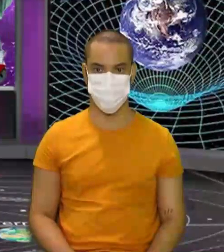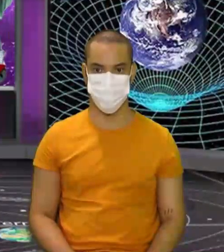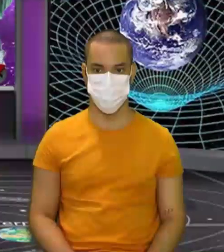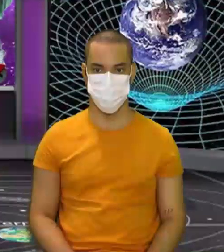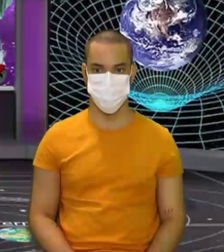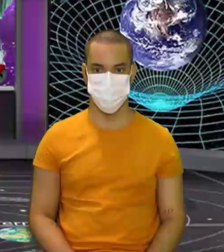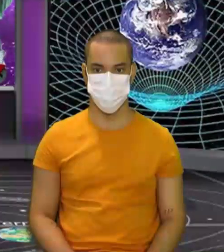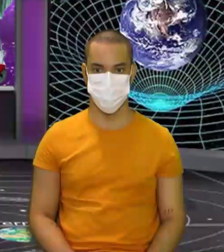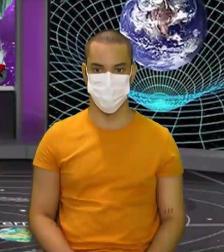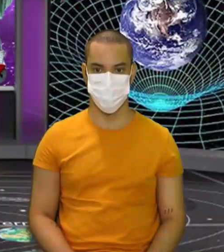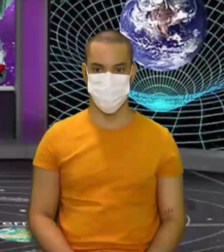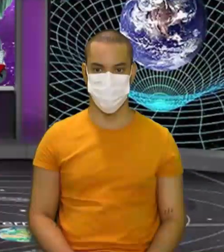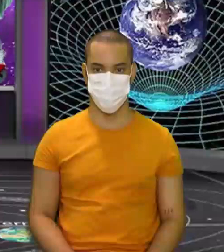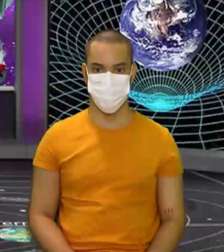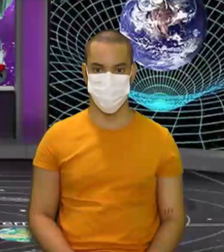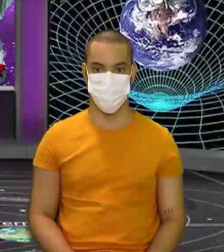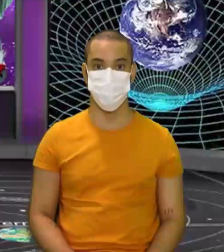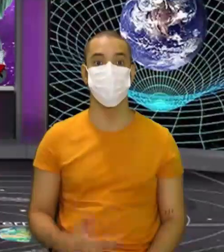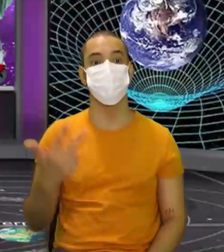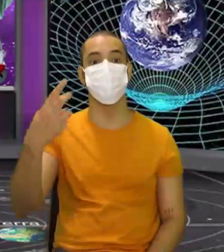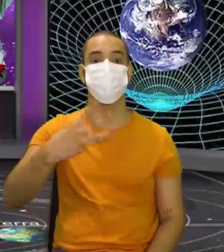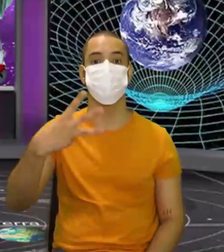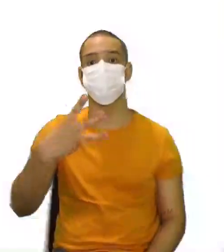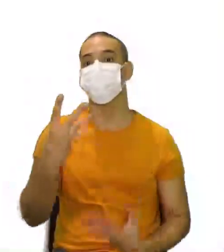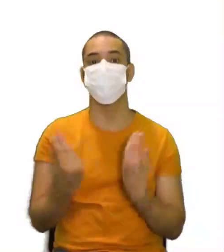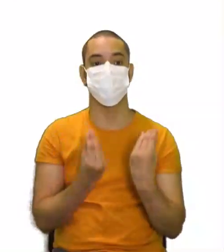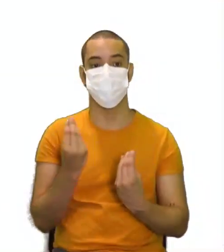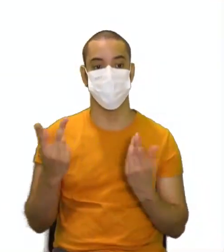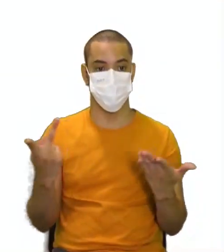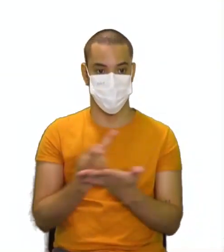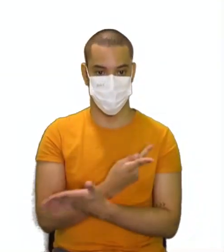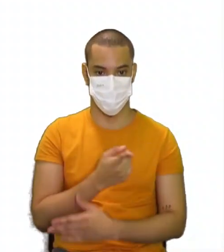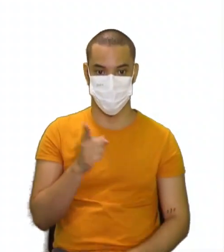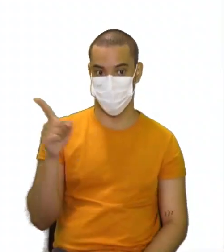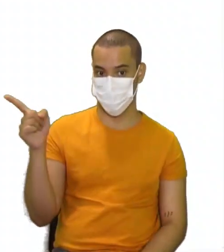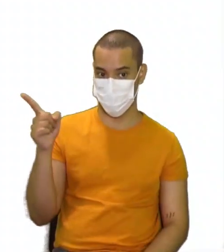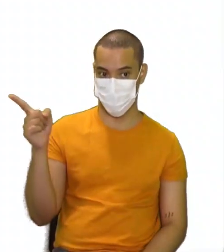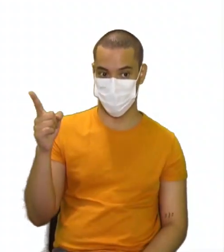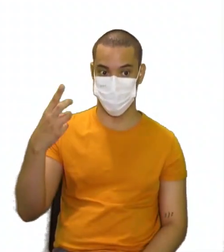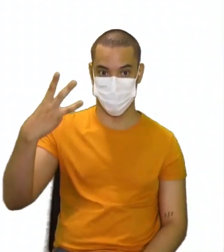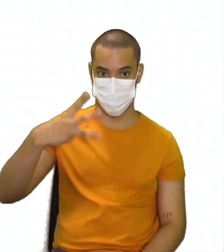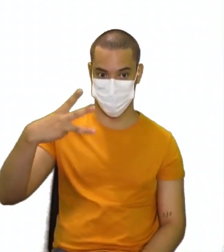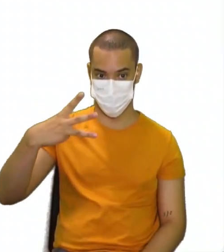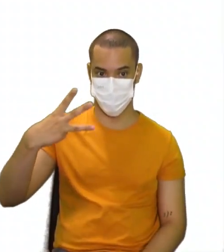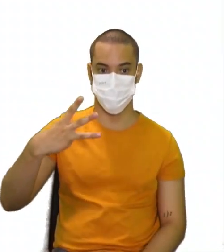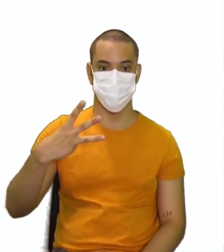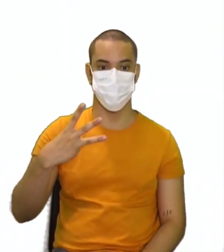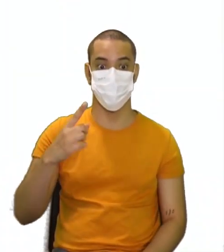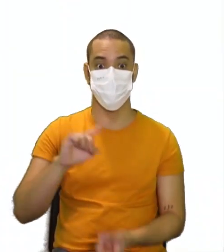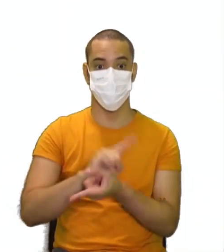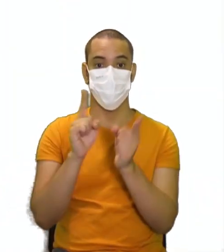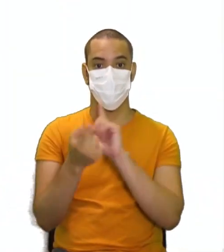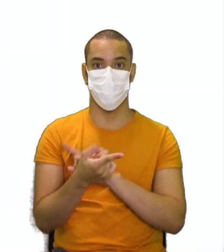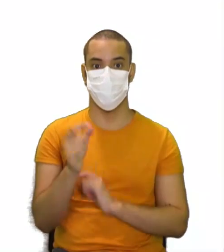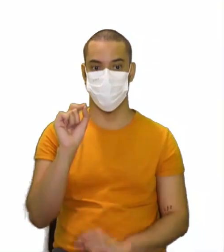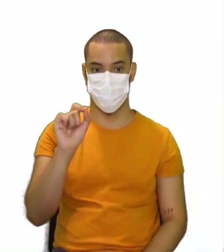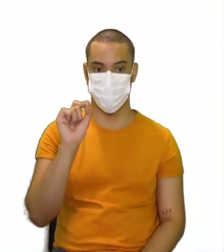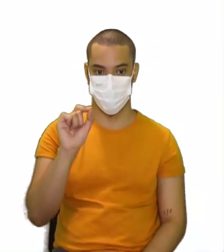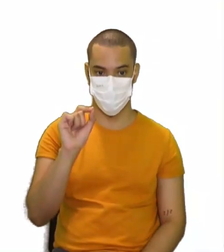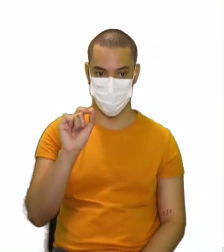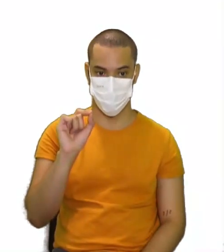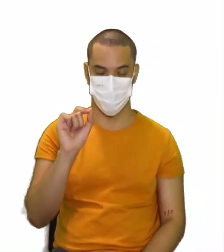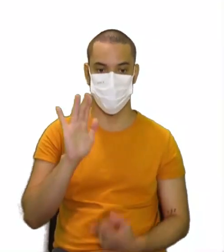certo? Então, vamos lá para o terceiro caso. Dá uma olhadinha lá no slide. Olha lá o terceiro caso. Agora trocou, né? O campo